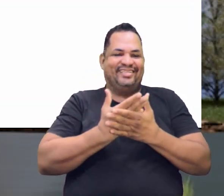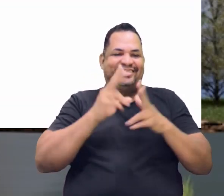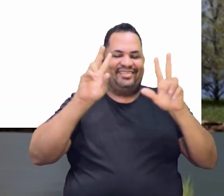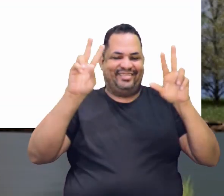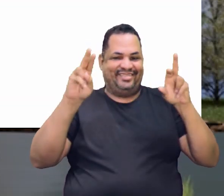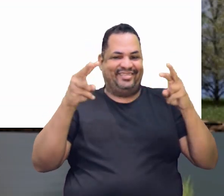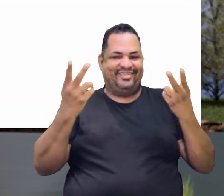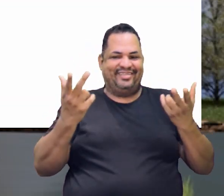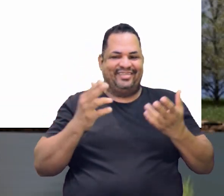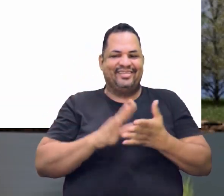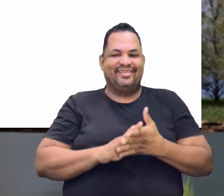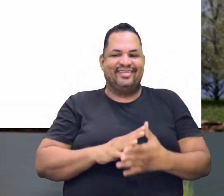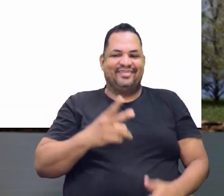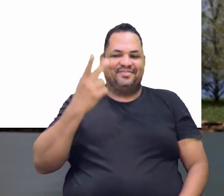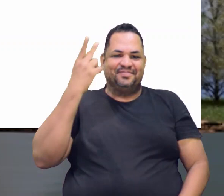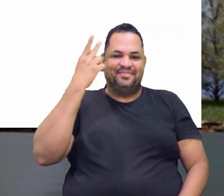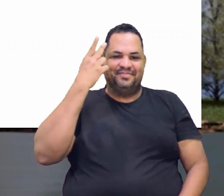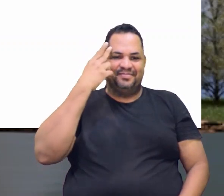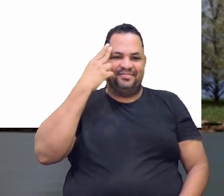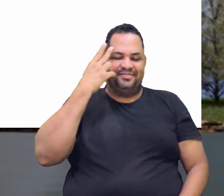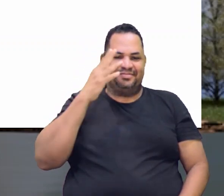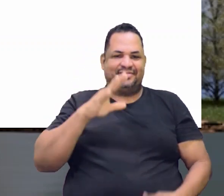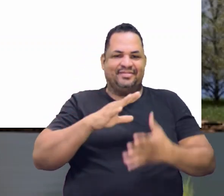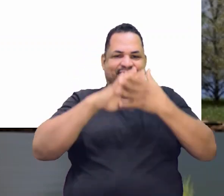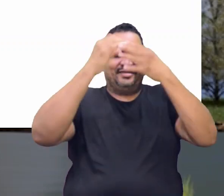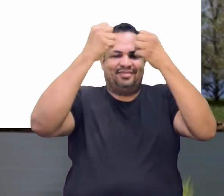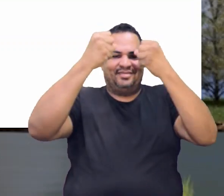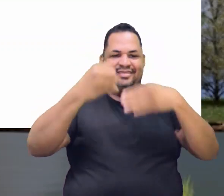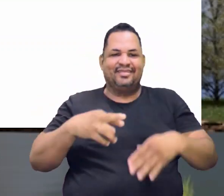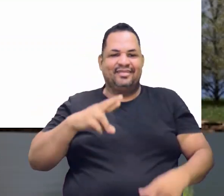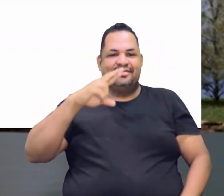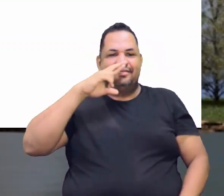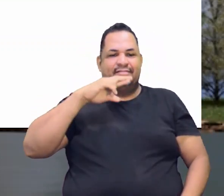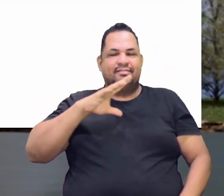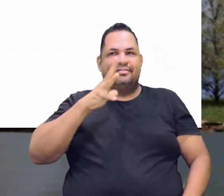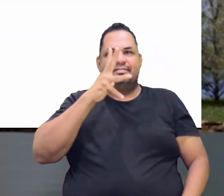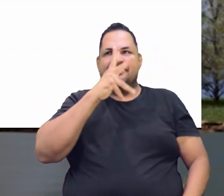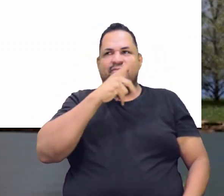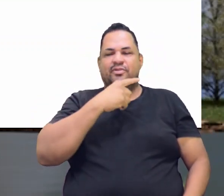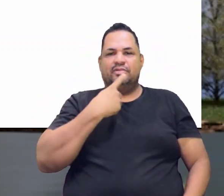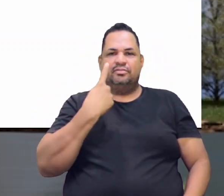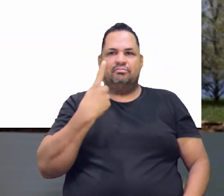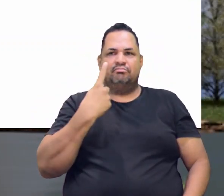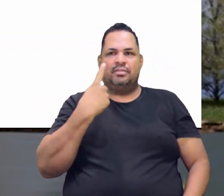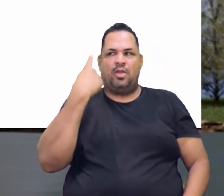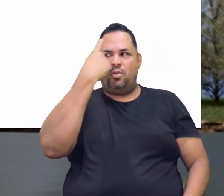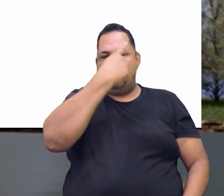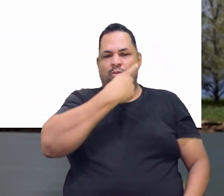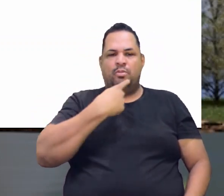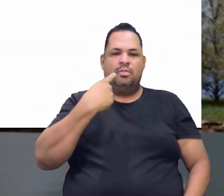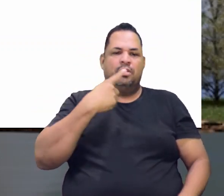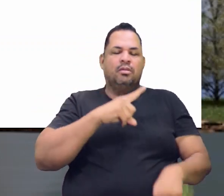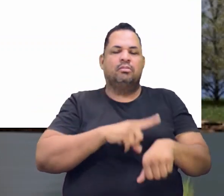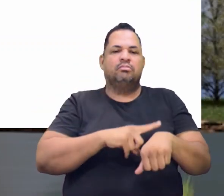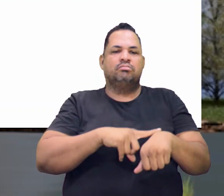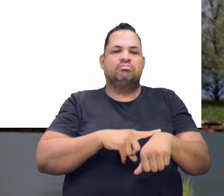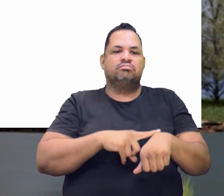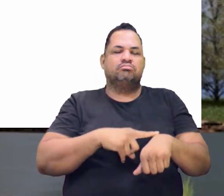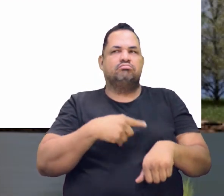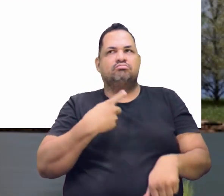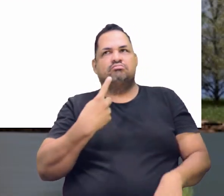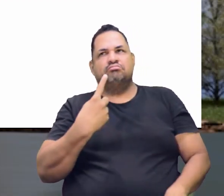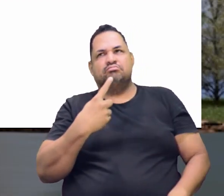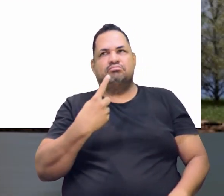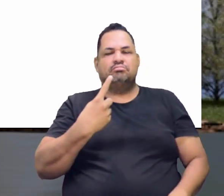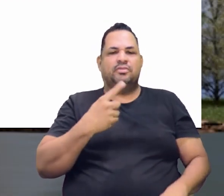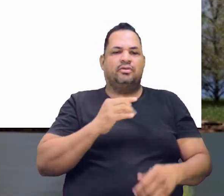porque, geralmente, quando eu vou explicar sobre Rondon, leva 1 hora. Uma hora e meia.